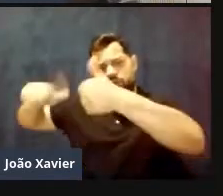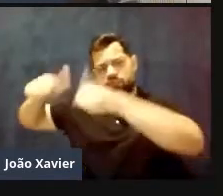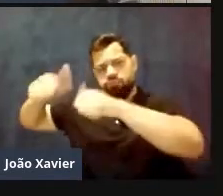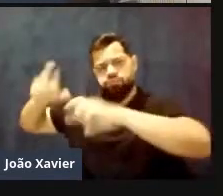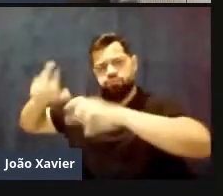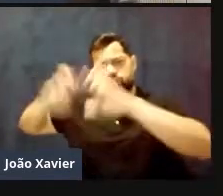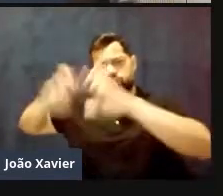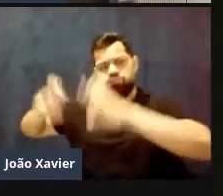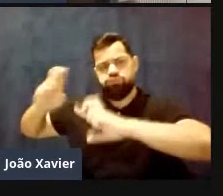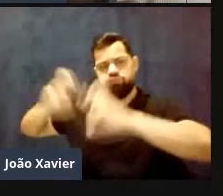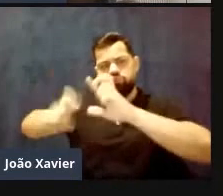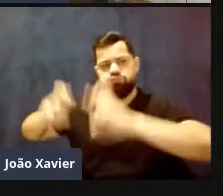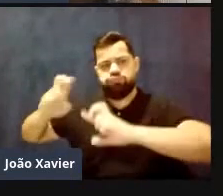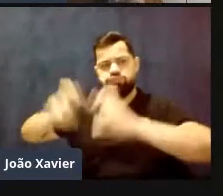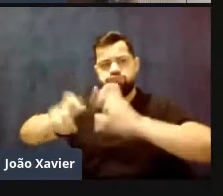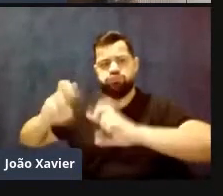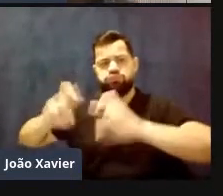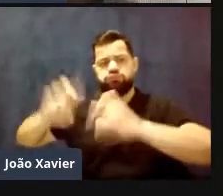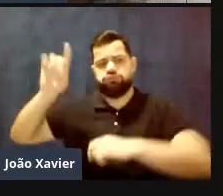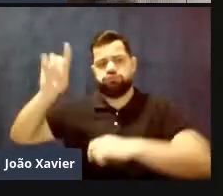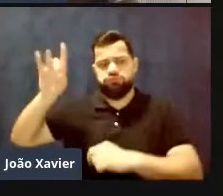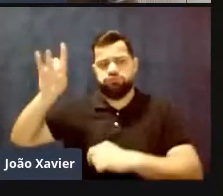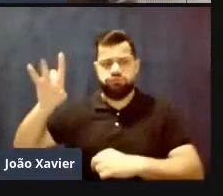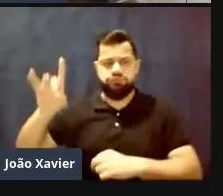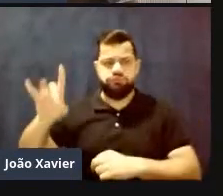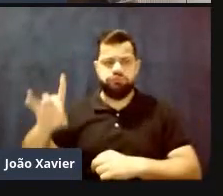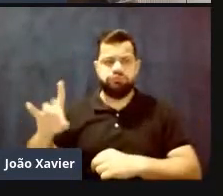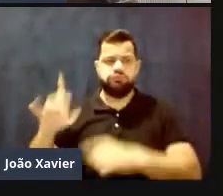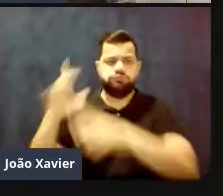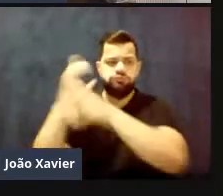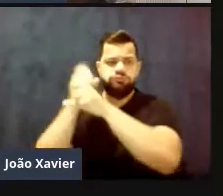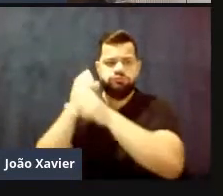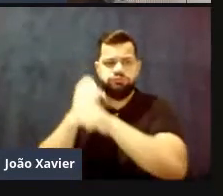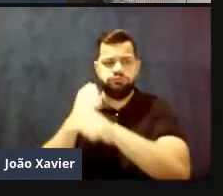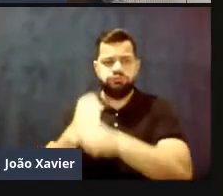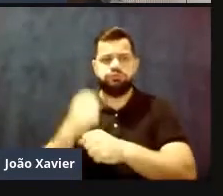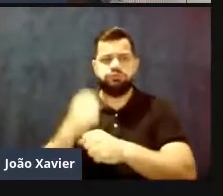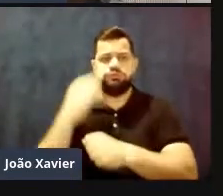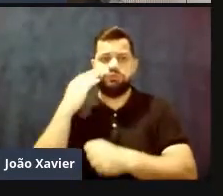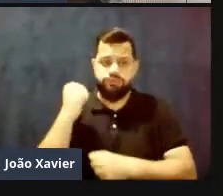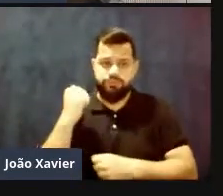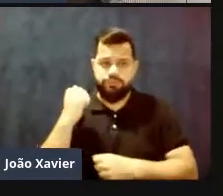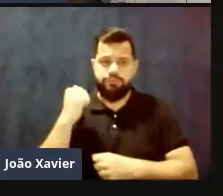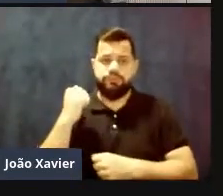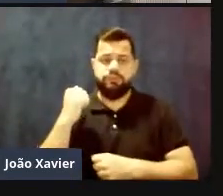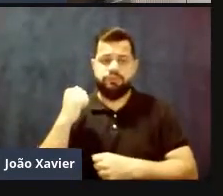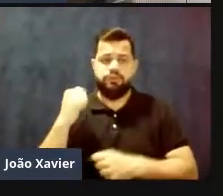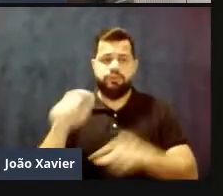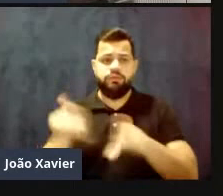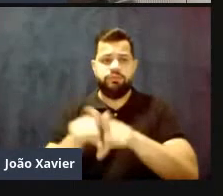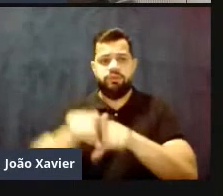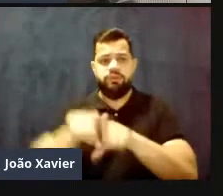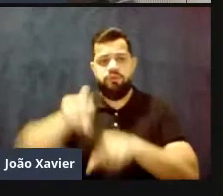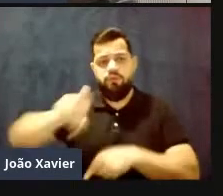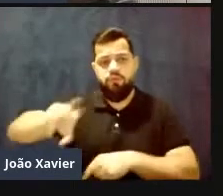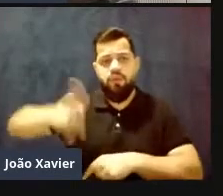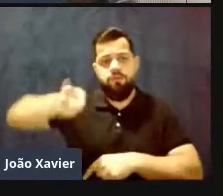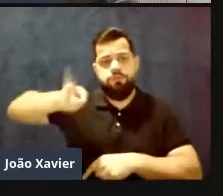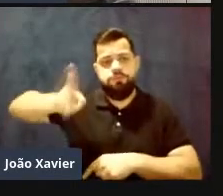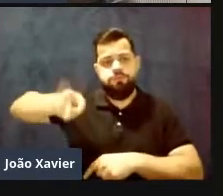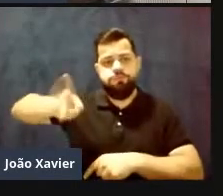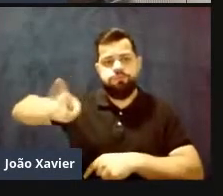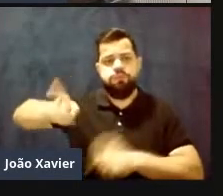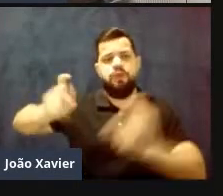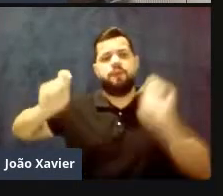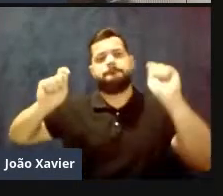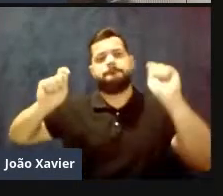a melhor terapia, fazer o cálculo e a prescrição, que também não é perene, não é estável, não é estático, né? Ele pode mudar de acordo com a condição